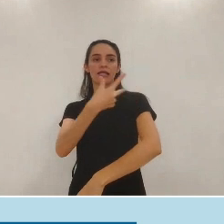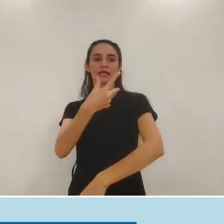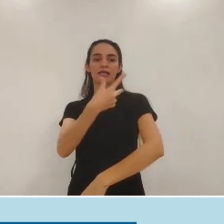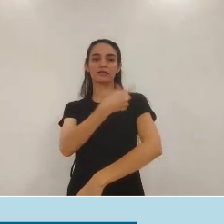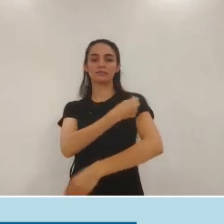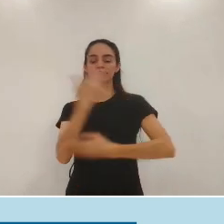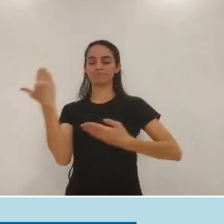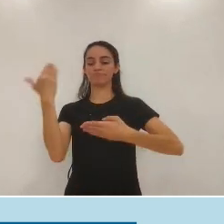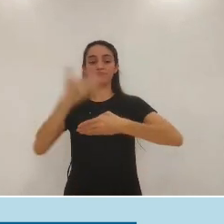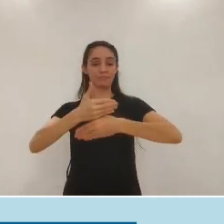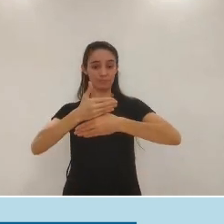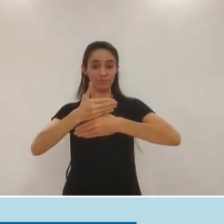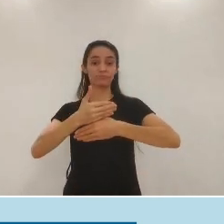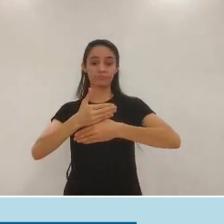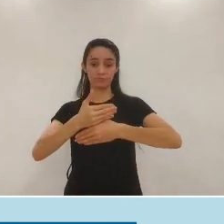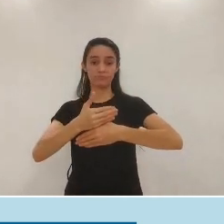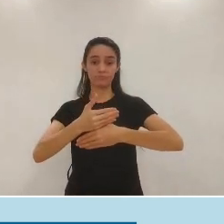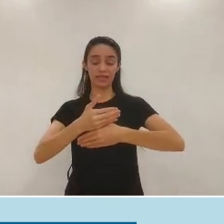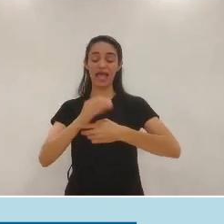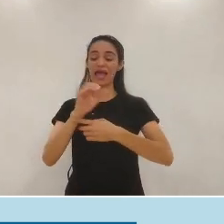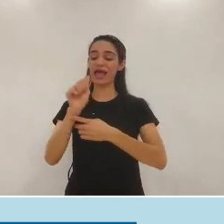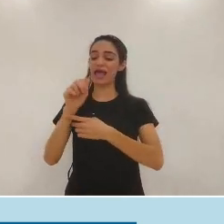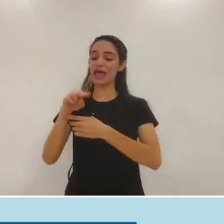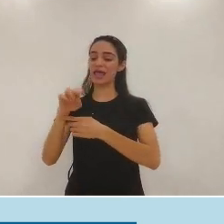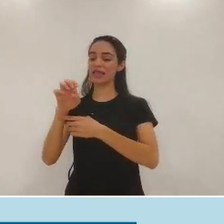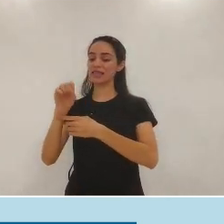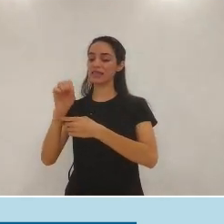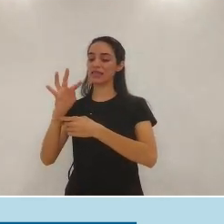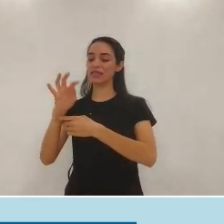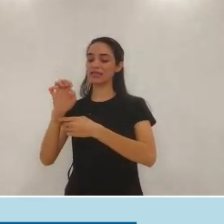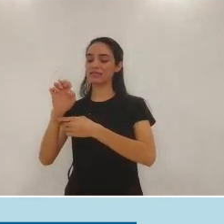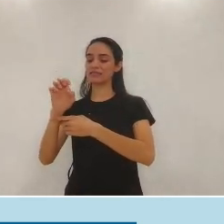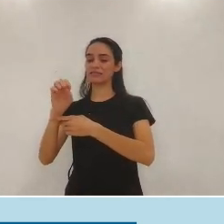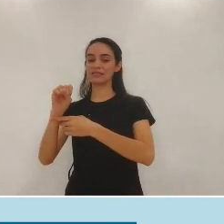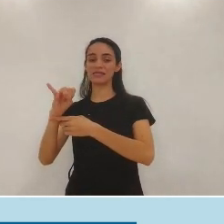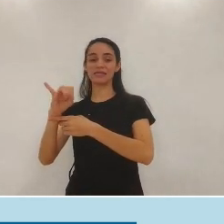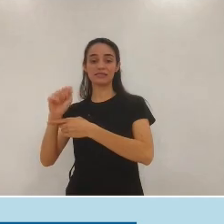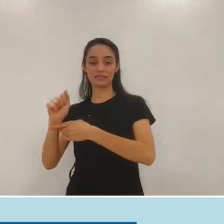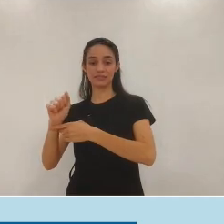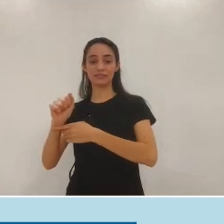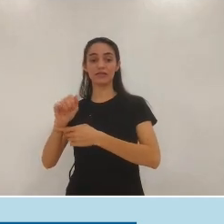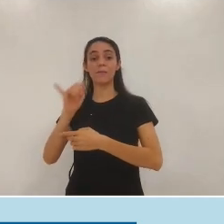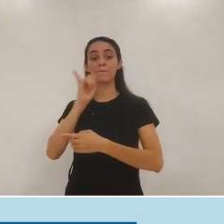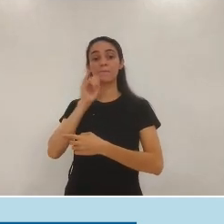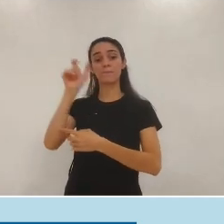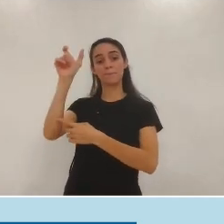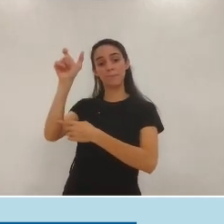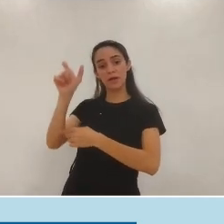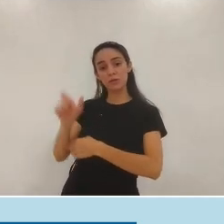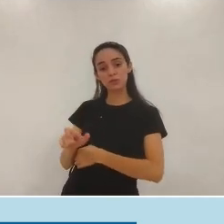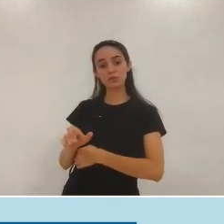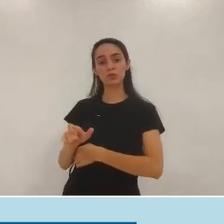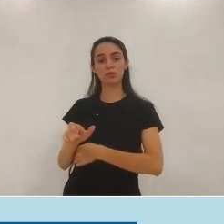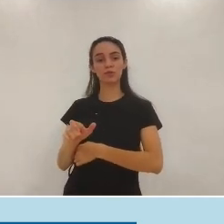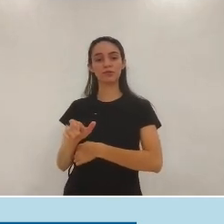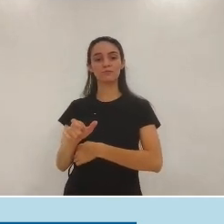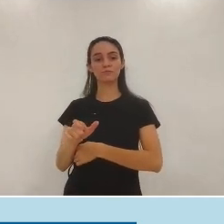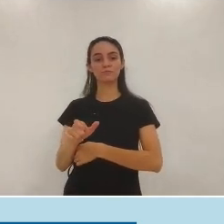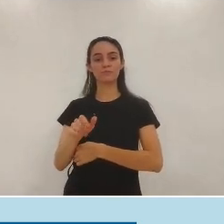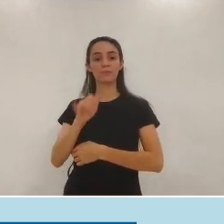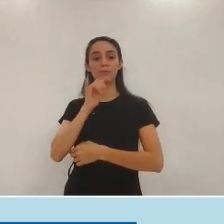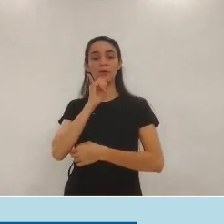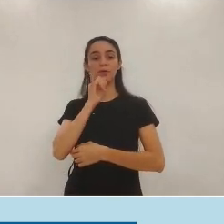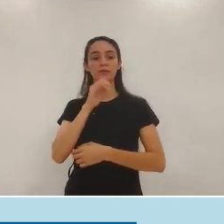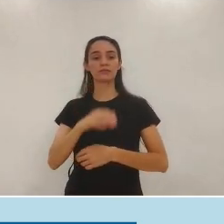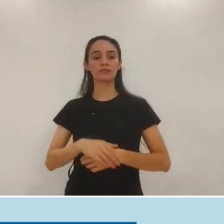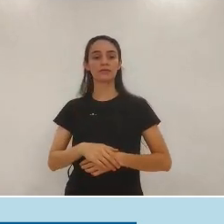que têm síndrome de Ehlers-Danlos, ela tem uma baixa tolerância uma